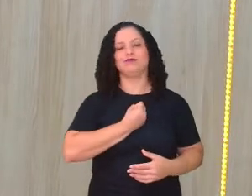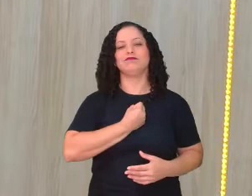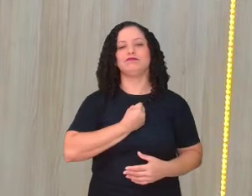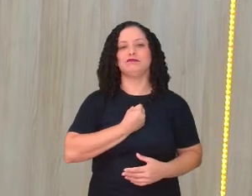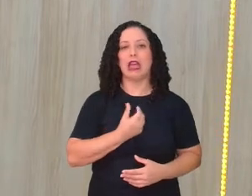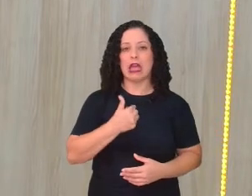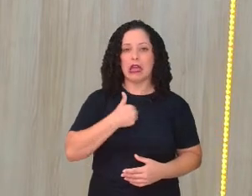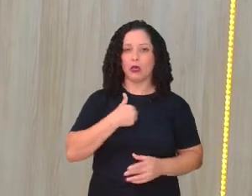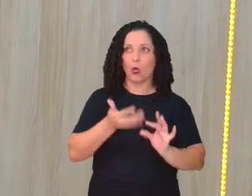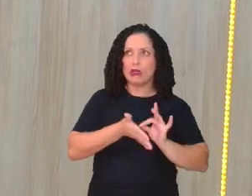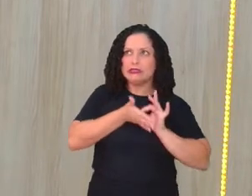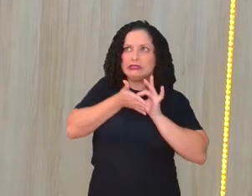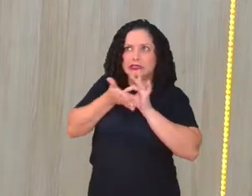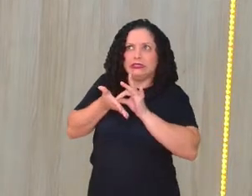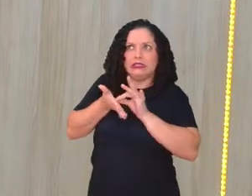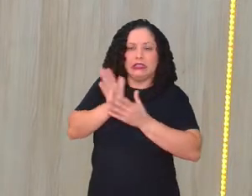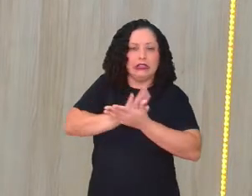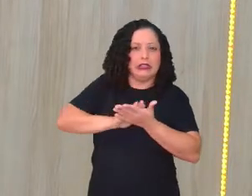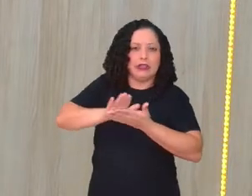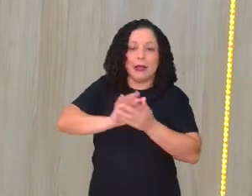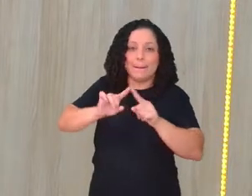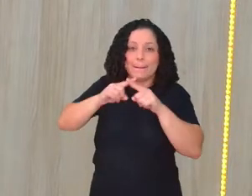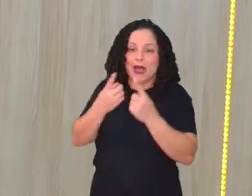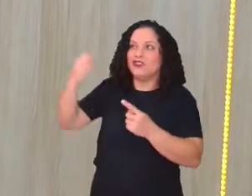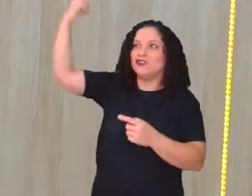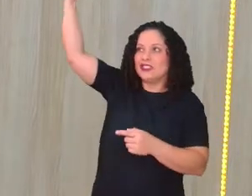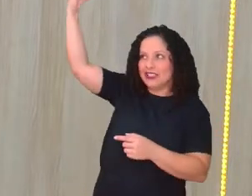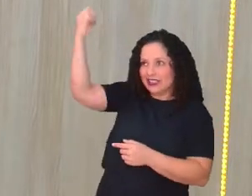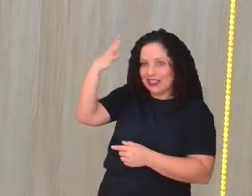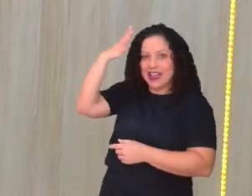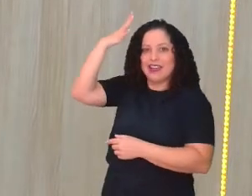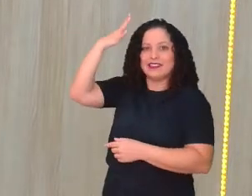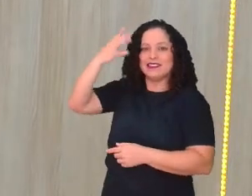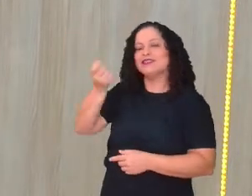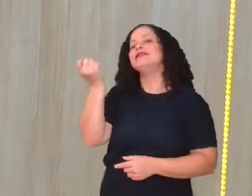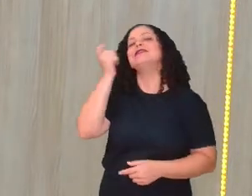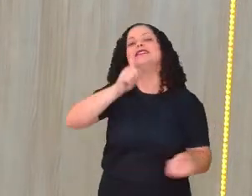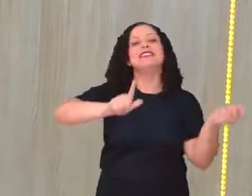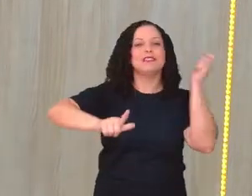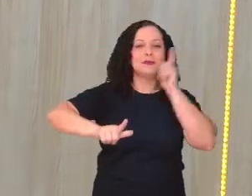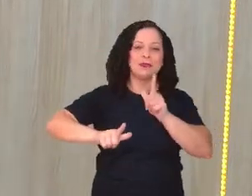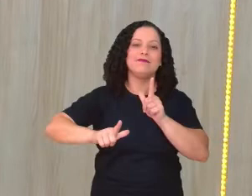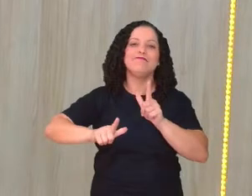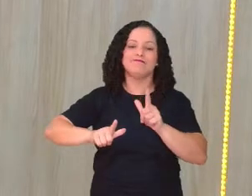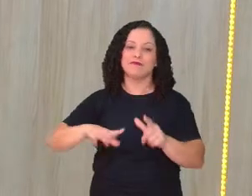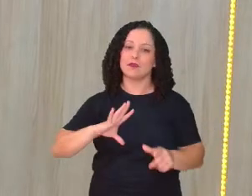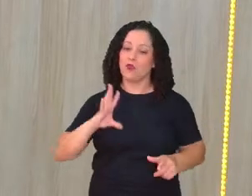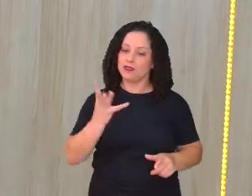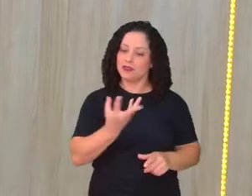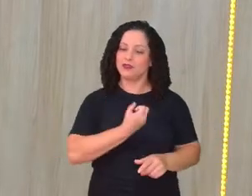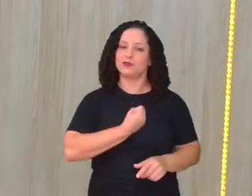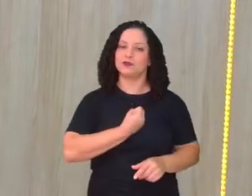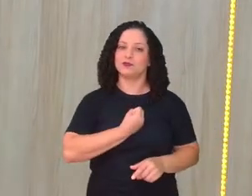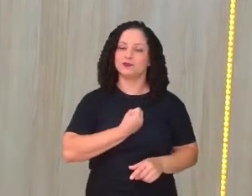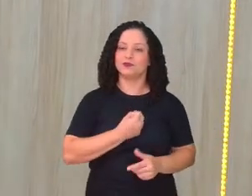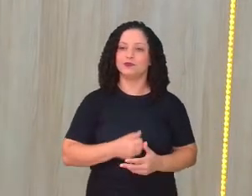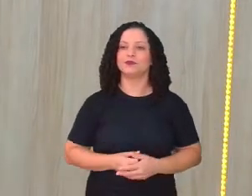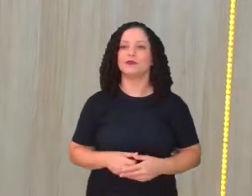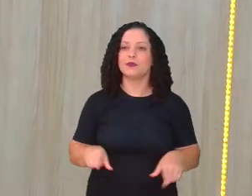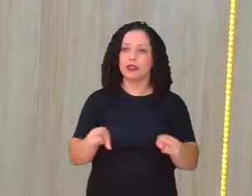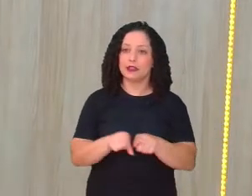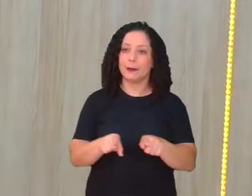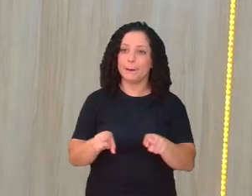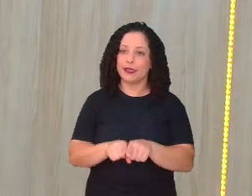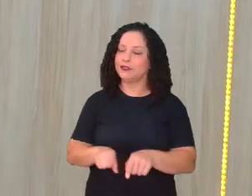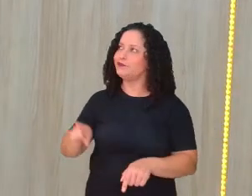você não merece, né, um favor imerecido. Então você ganhava ali a sua salvação. Ele defendeu, por exemplo, também isso